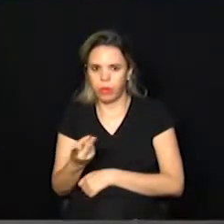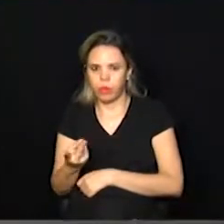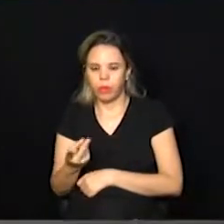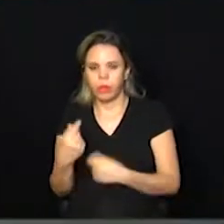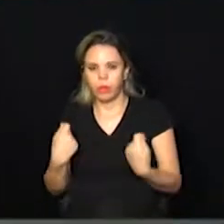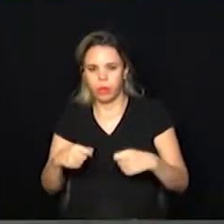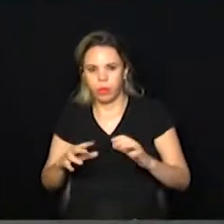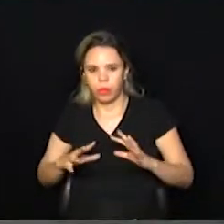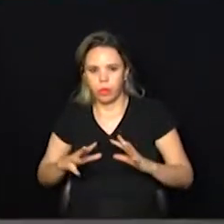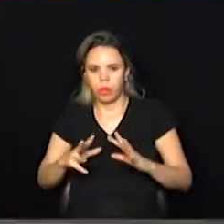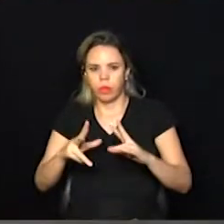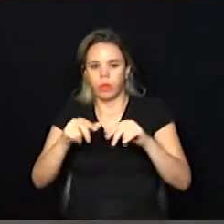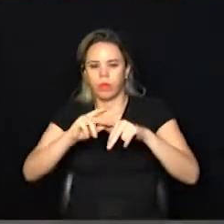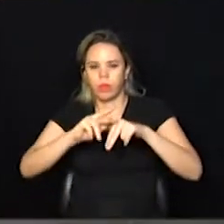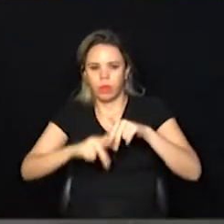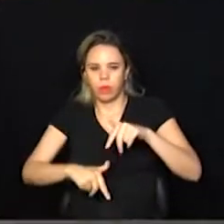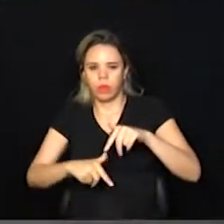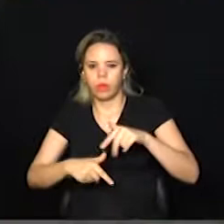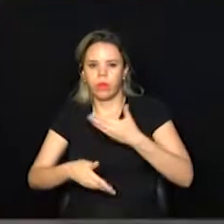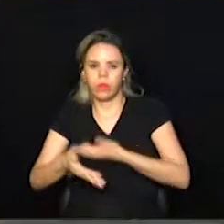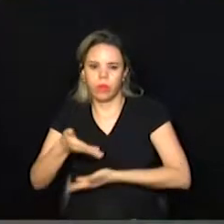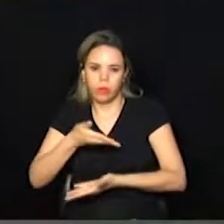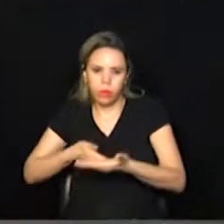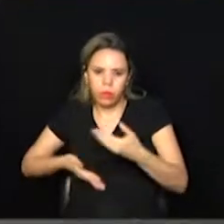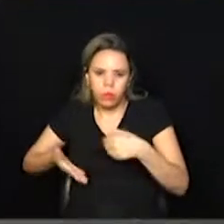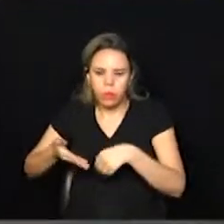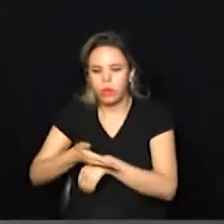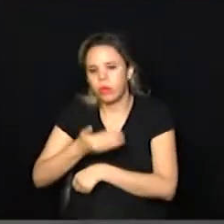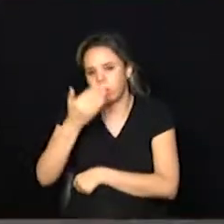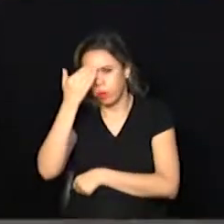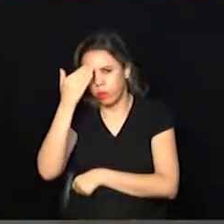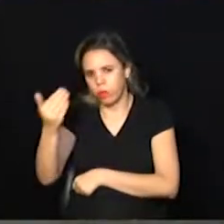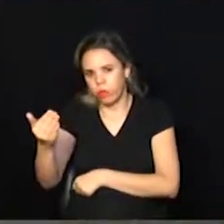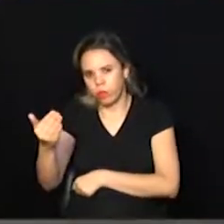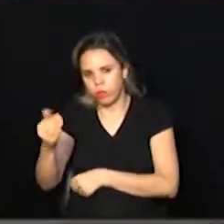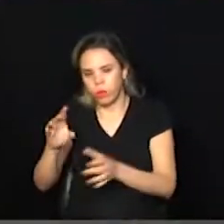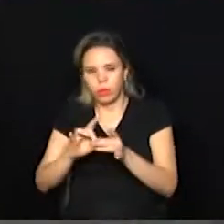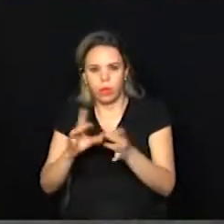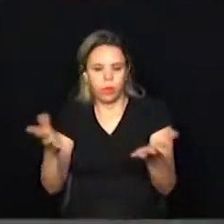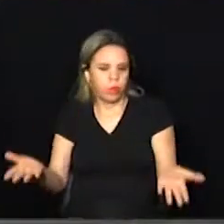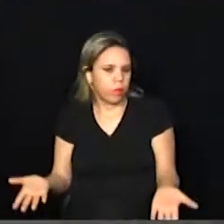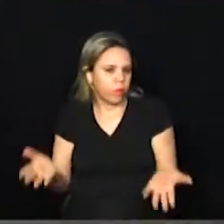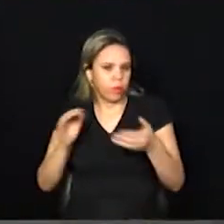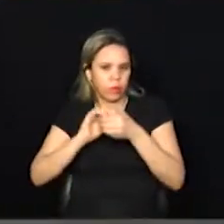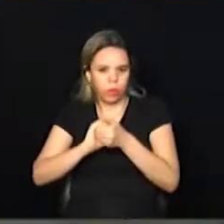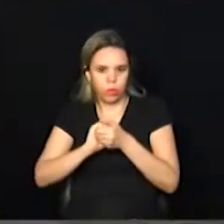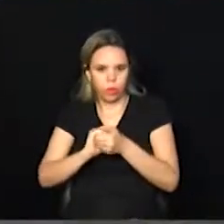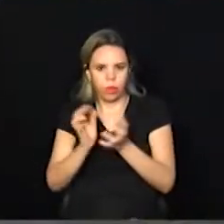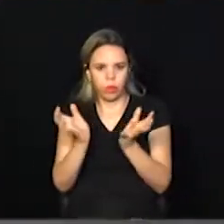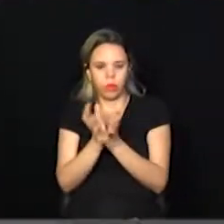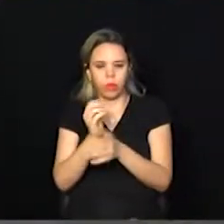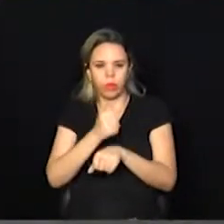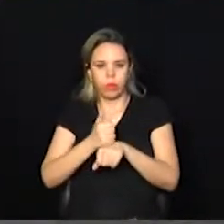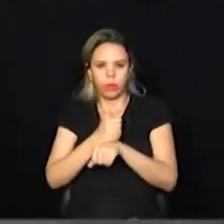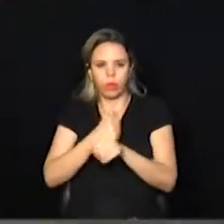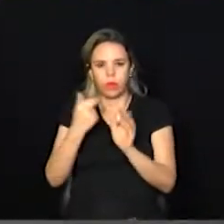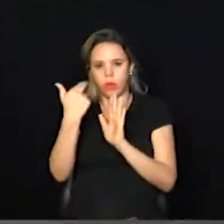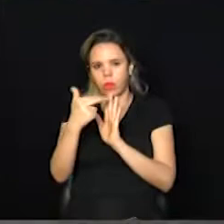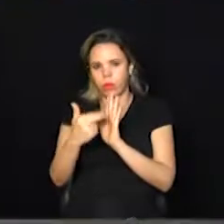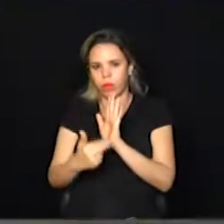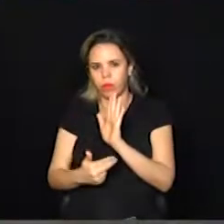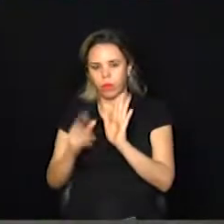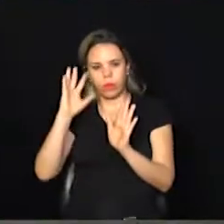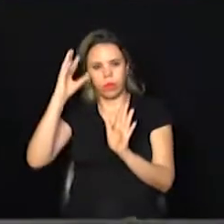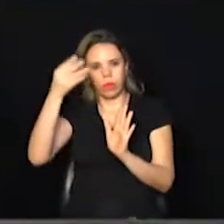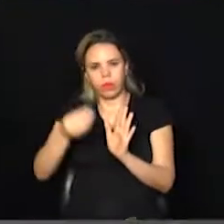de todos os gêneros envolvidos, né? E agradeço. Aí eu tomo a liberdade de cumprimentar a minha equipe e nomear, porque eu entendo